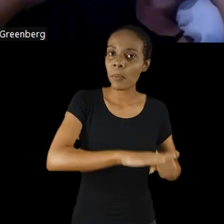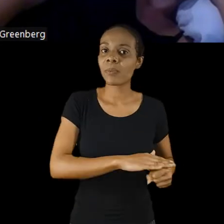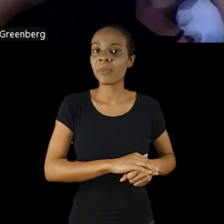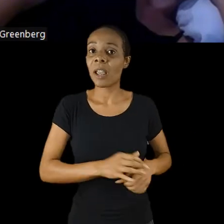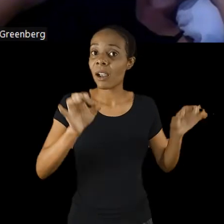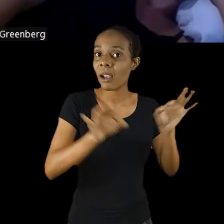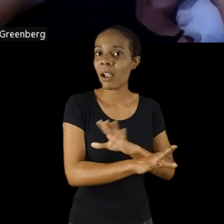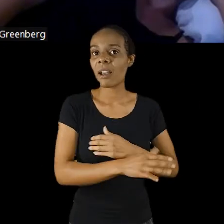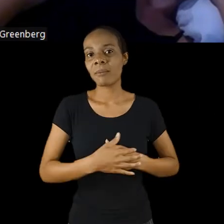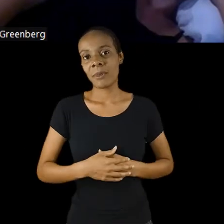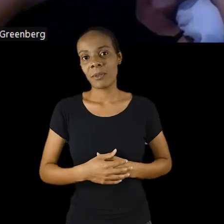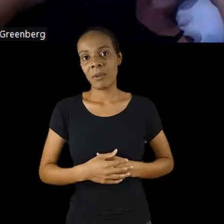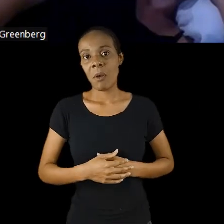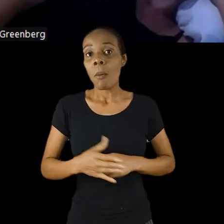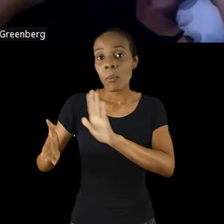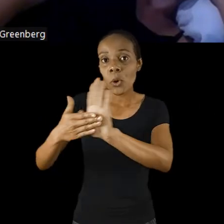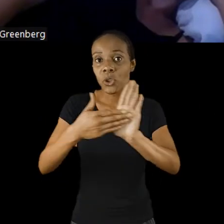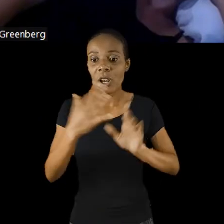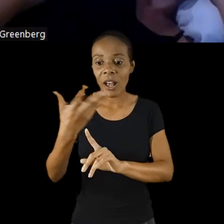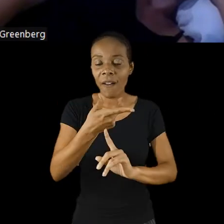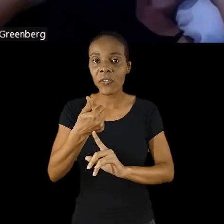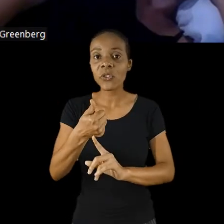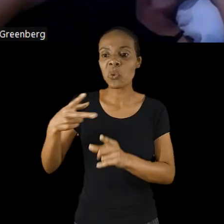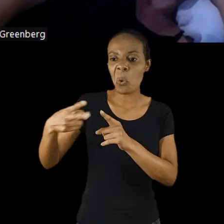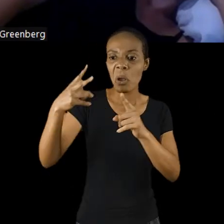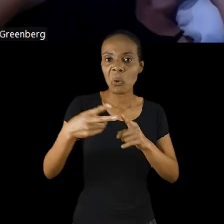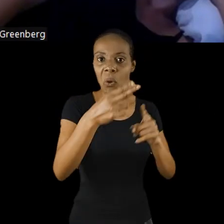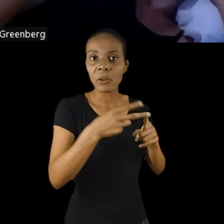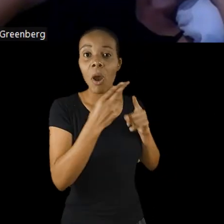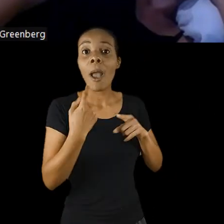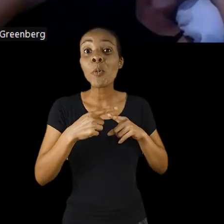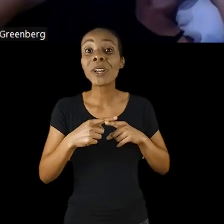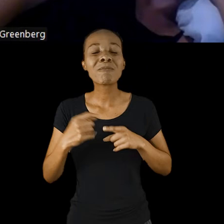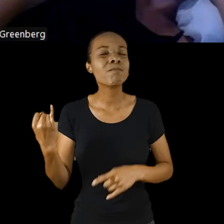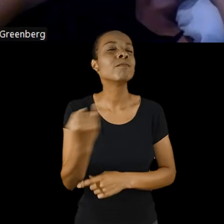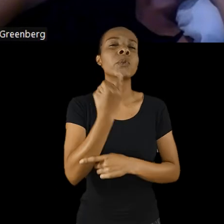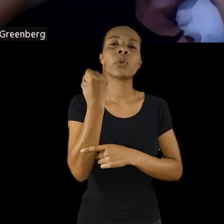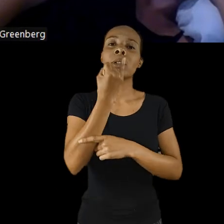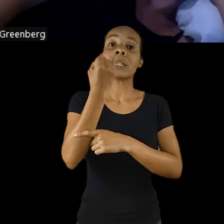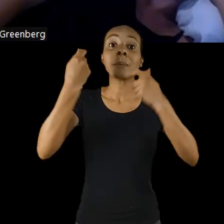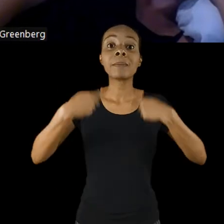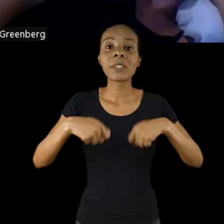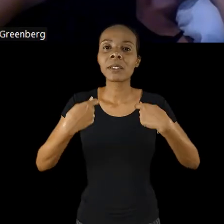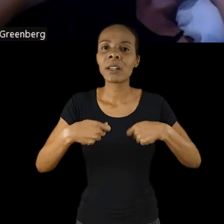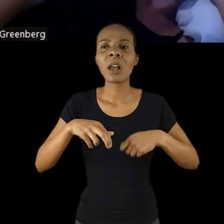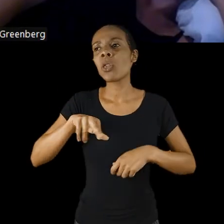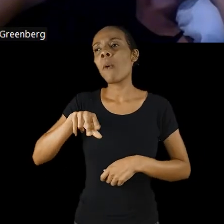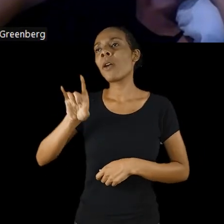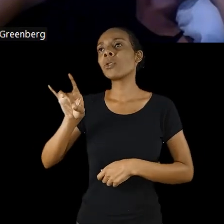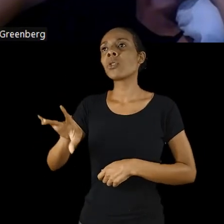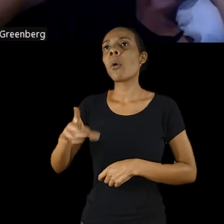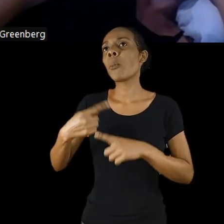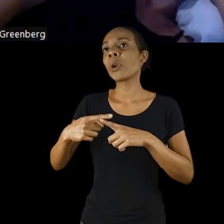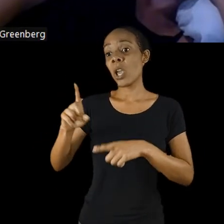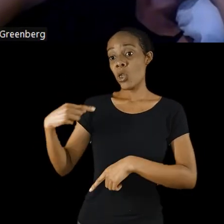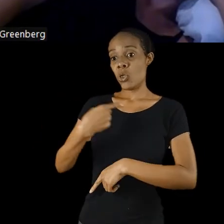cortados. É porque a gente realmente tem o que fazer, saca? Não é porque só porque a gente é